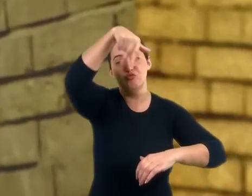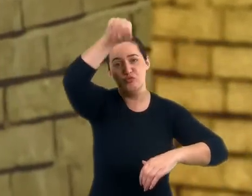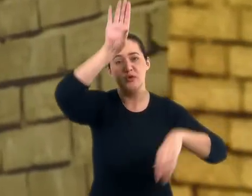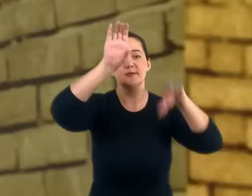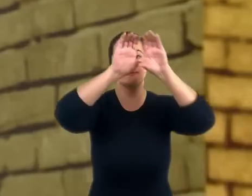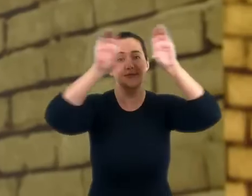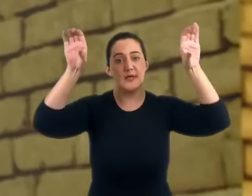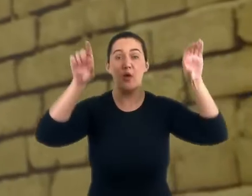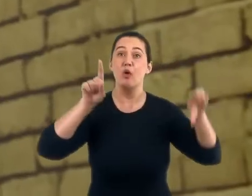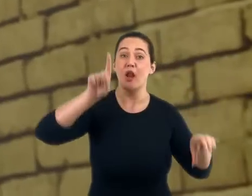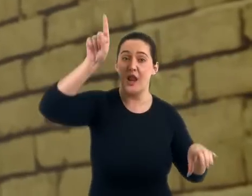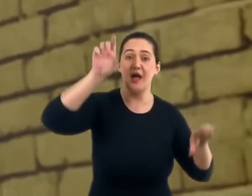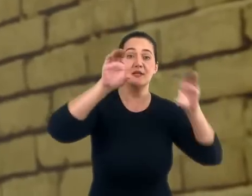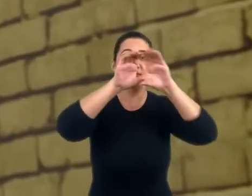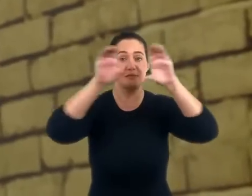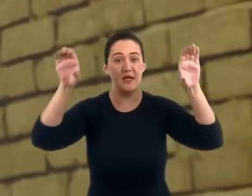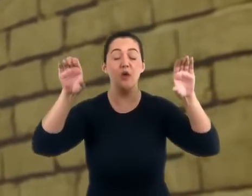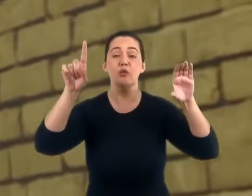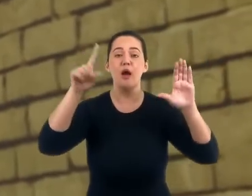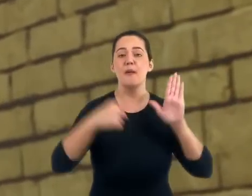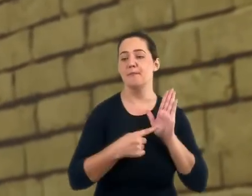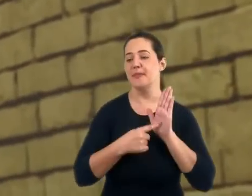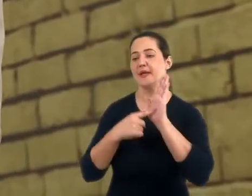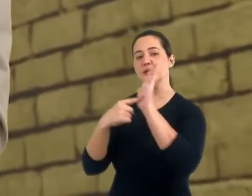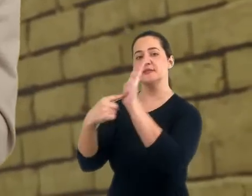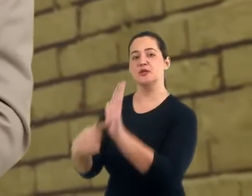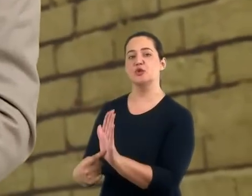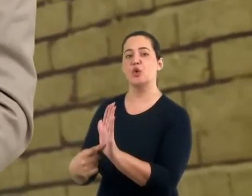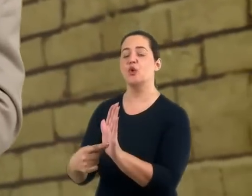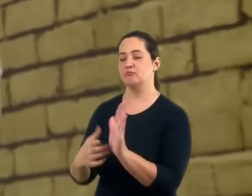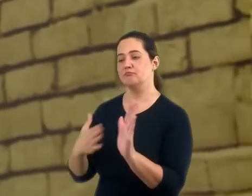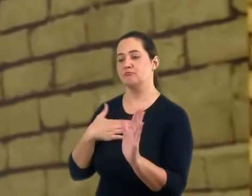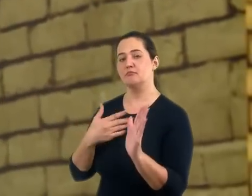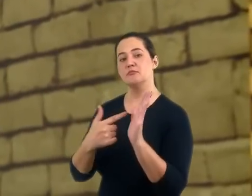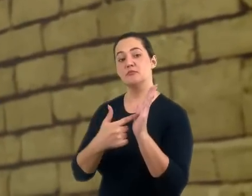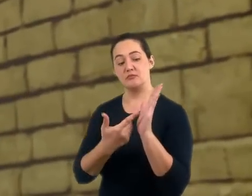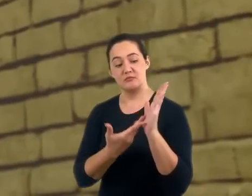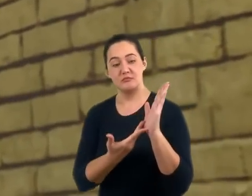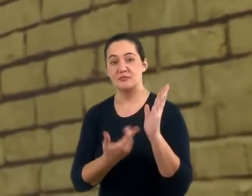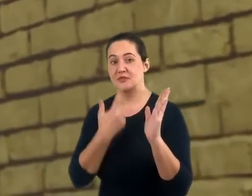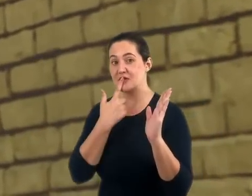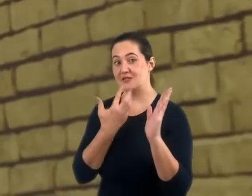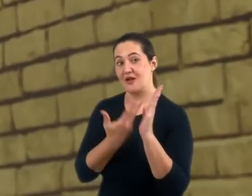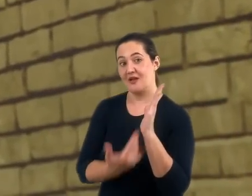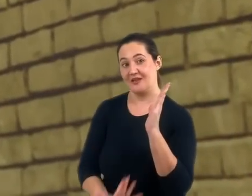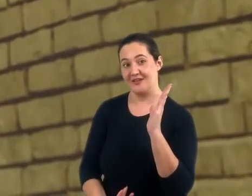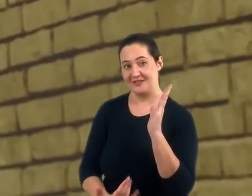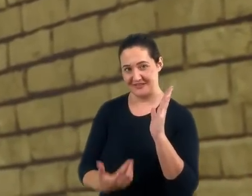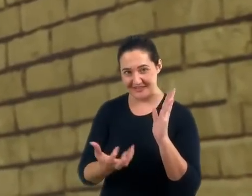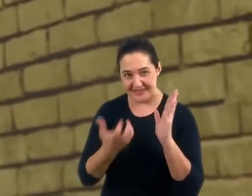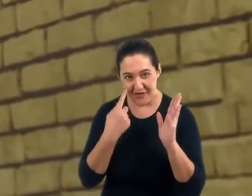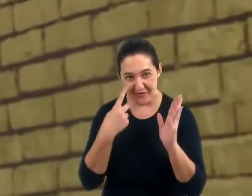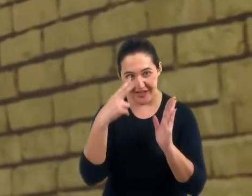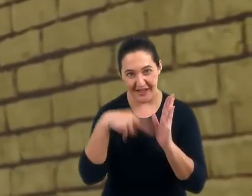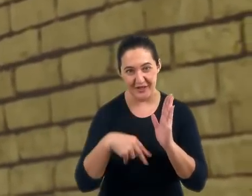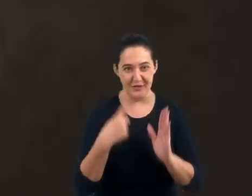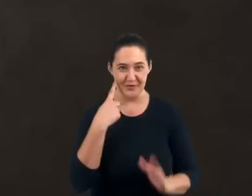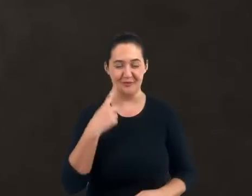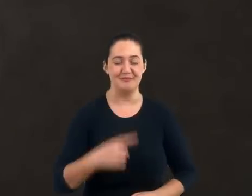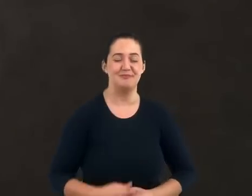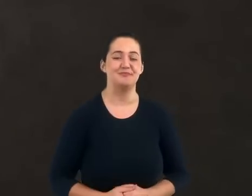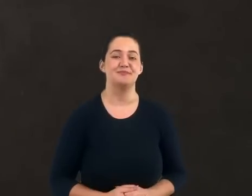no céu onde ele apresentou perante o Pai o seu sacrifício expiatório. Quer ver isso na Bíblia? Eu vou ler para